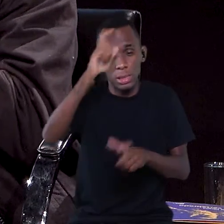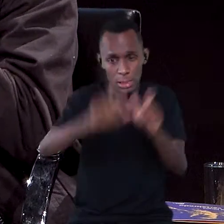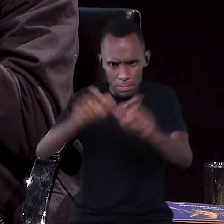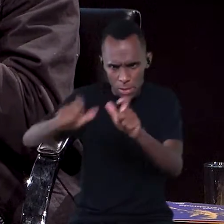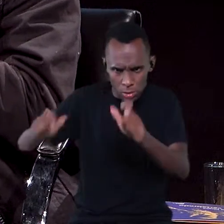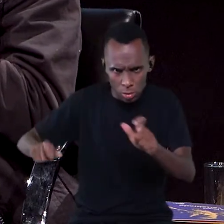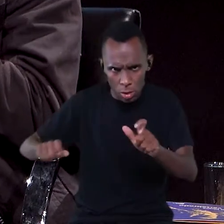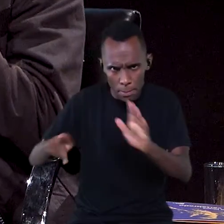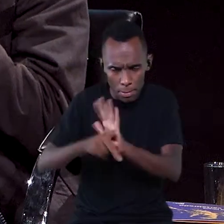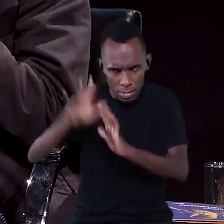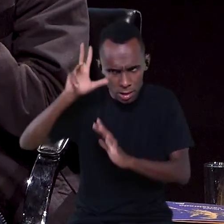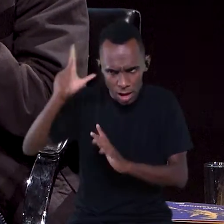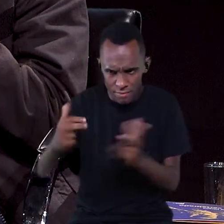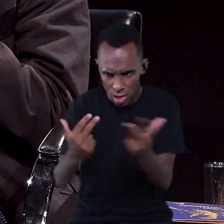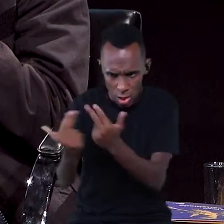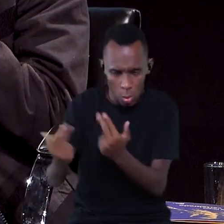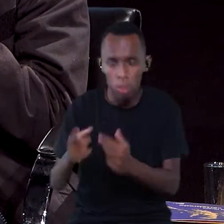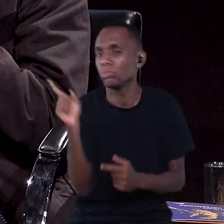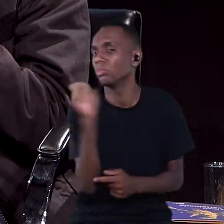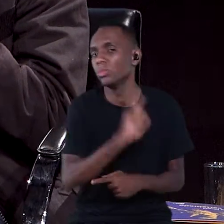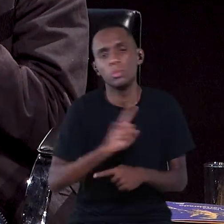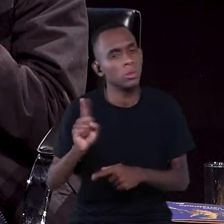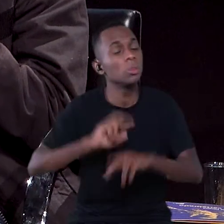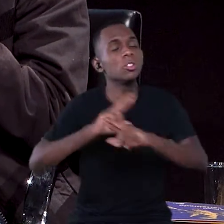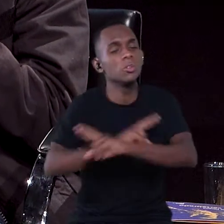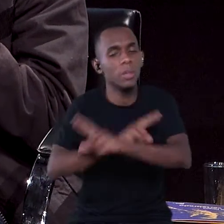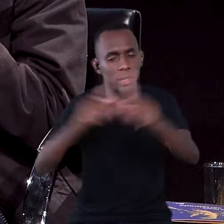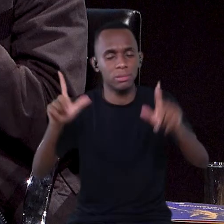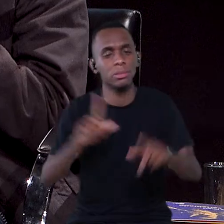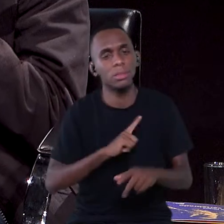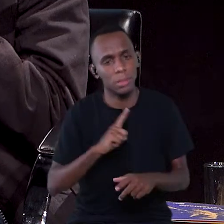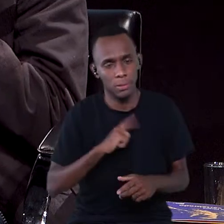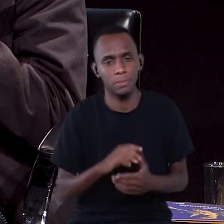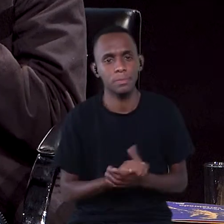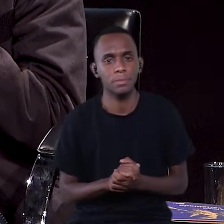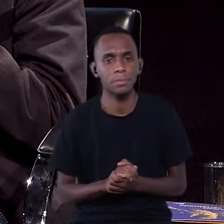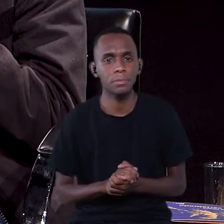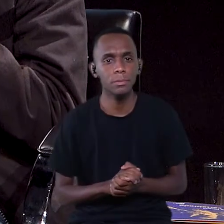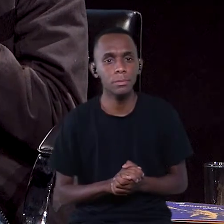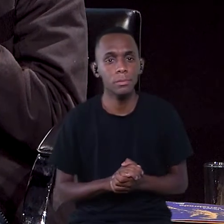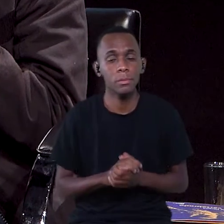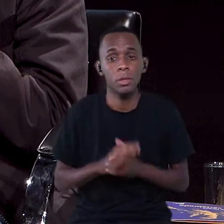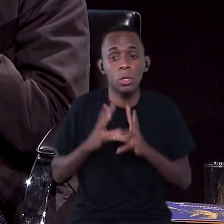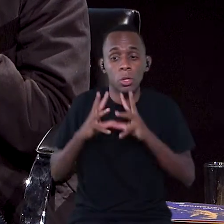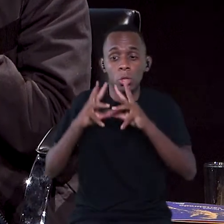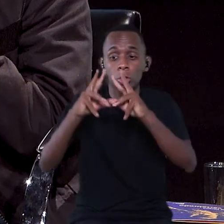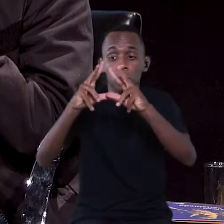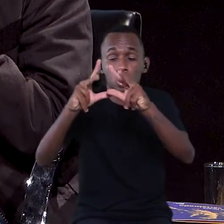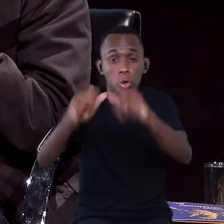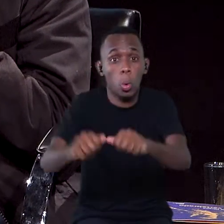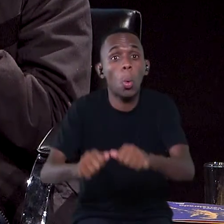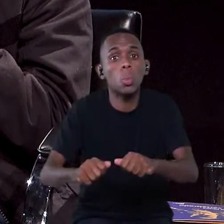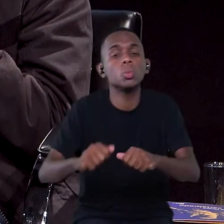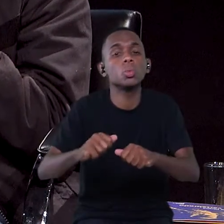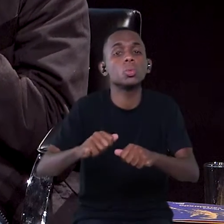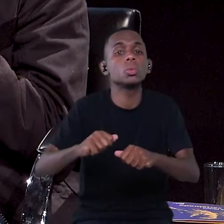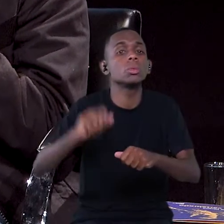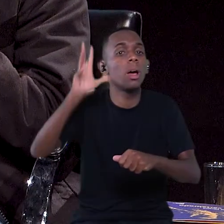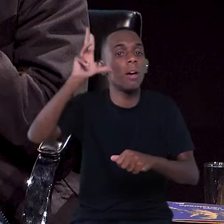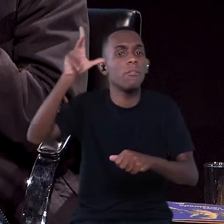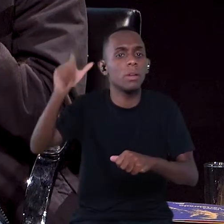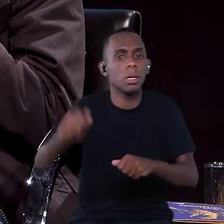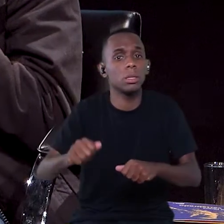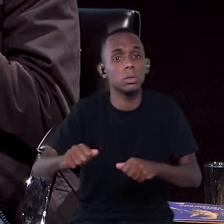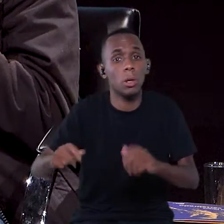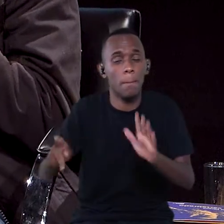iguais. Então, é um pensamento pela dispersão, pela oposição, né? Todos os africanos no mundo, dispersos, não são